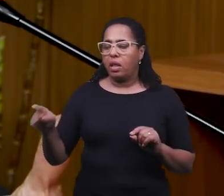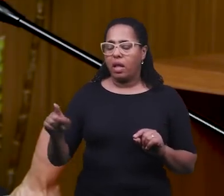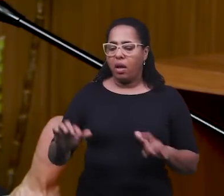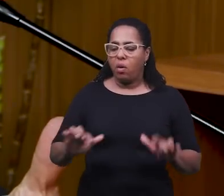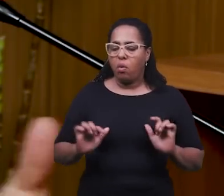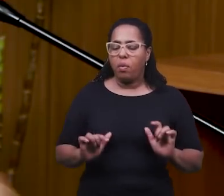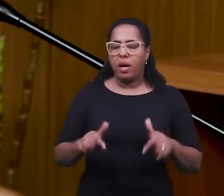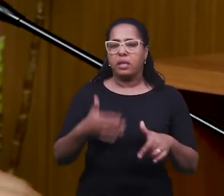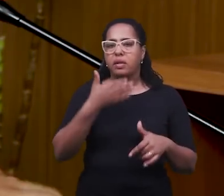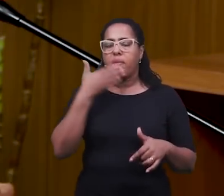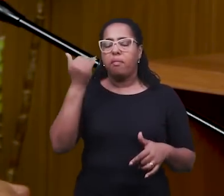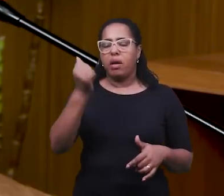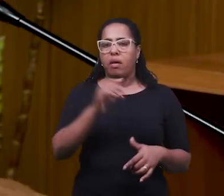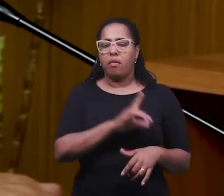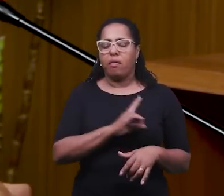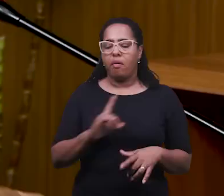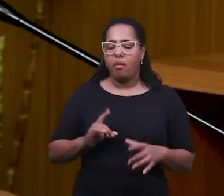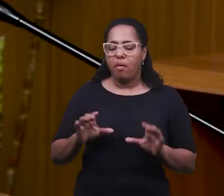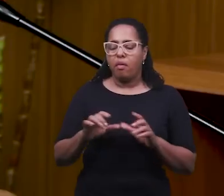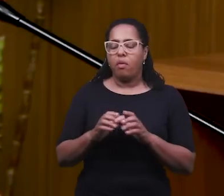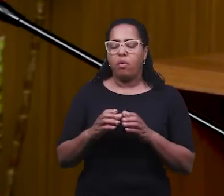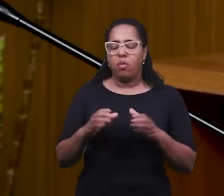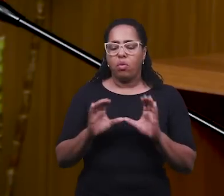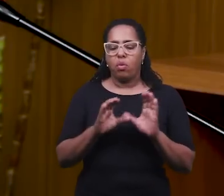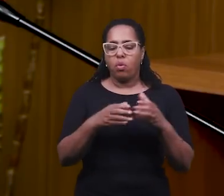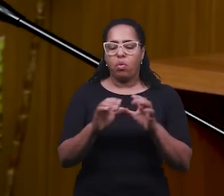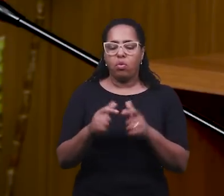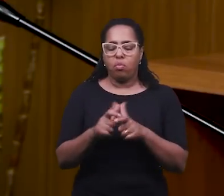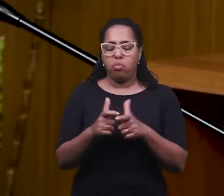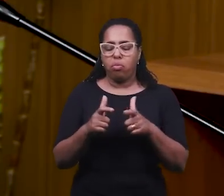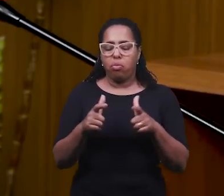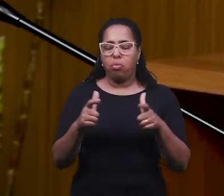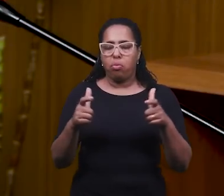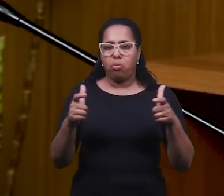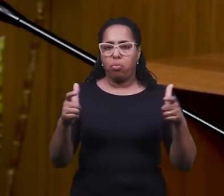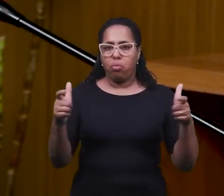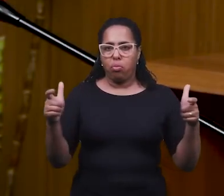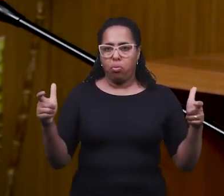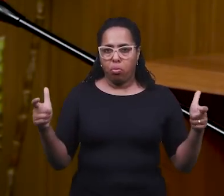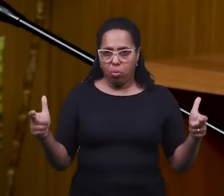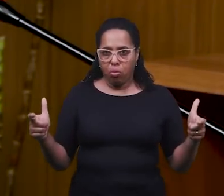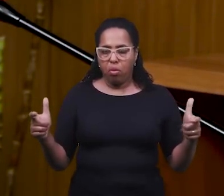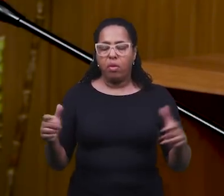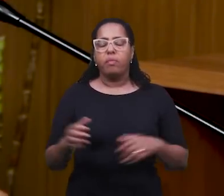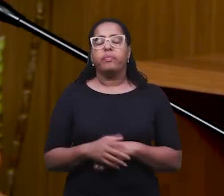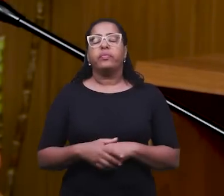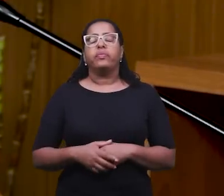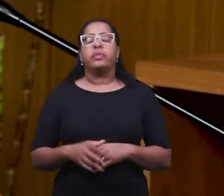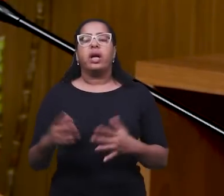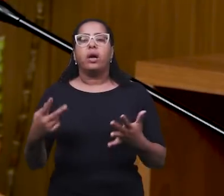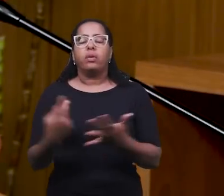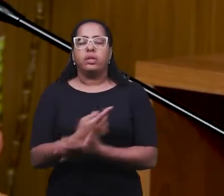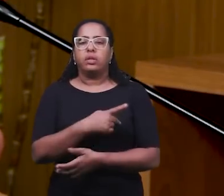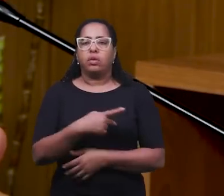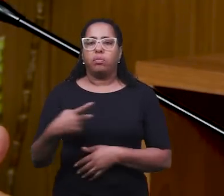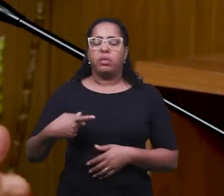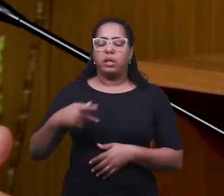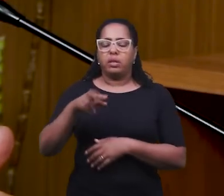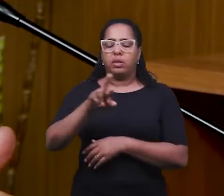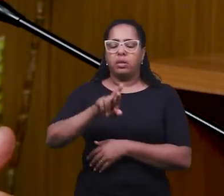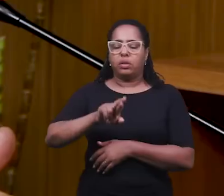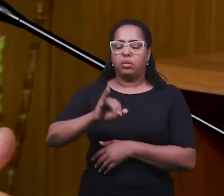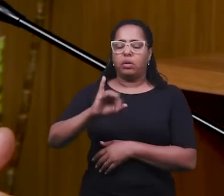atividade maior dos diáconos e os grupos começaram a crescer. Entendeu? Então, isso aconteceu com o Ricardo Zoen, que é